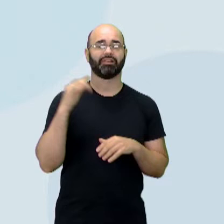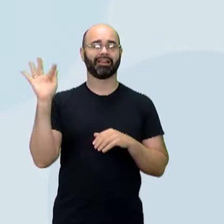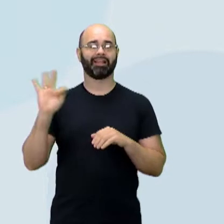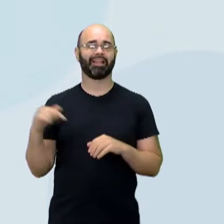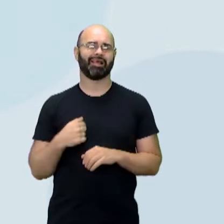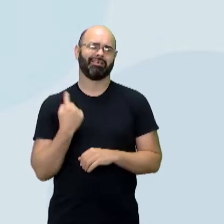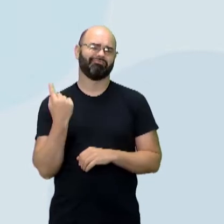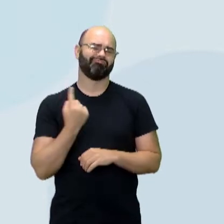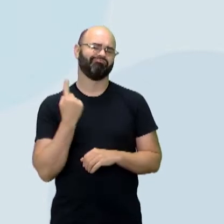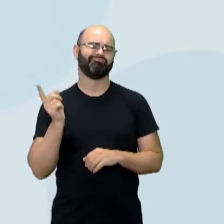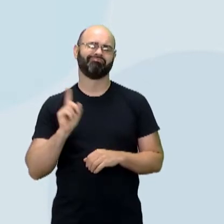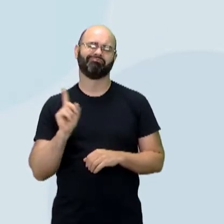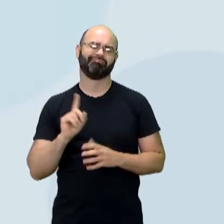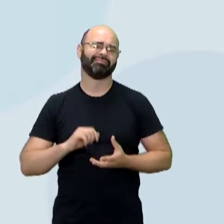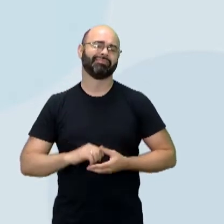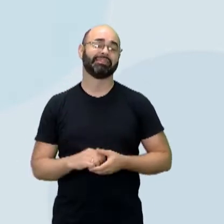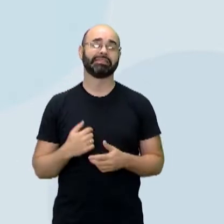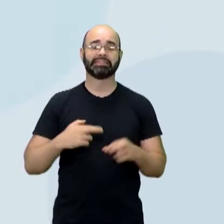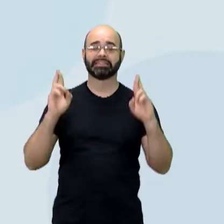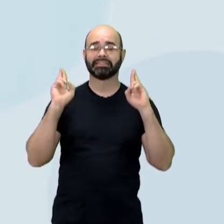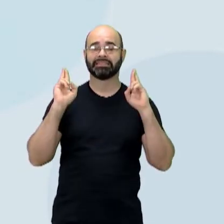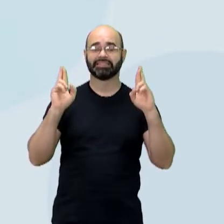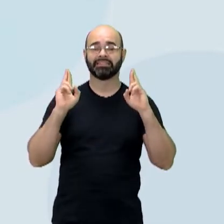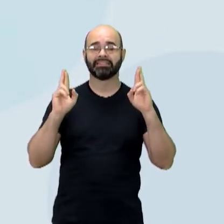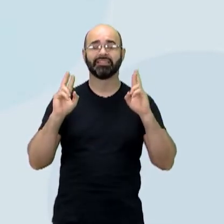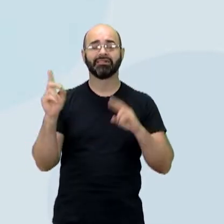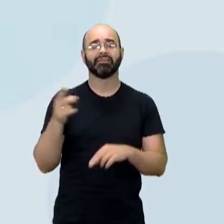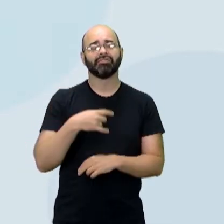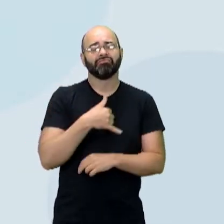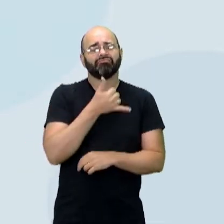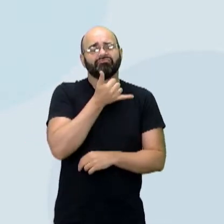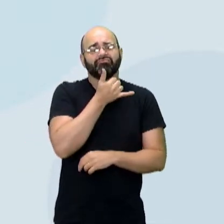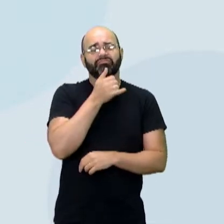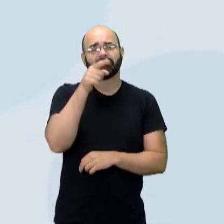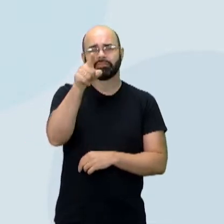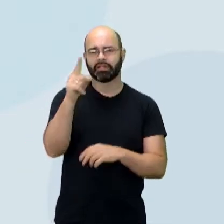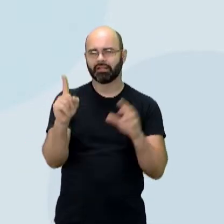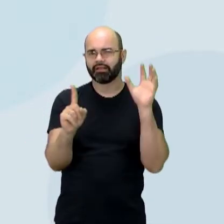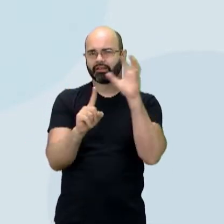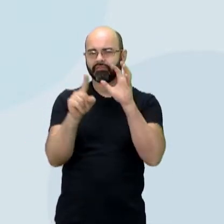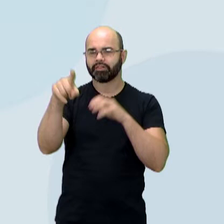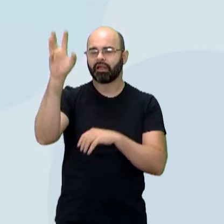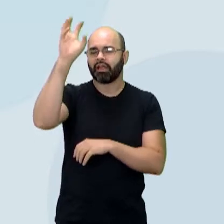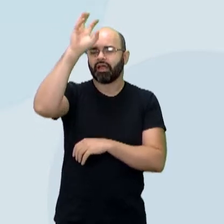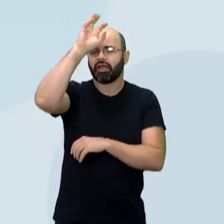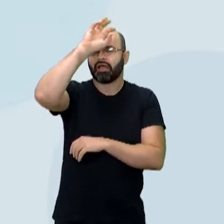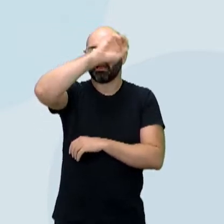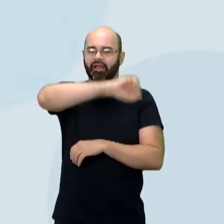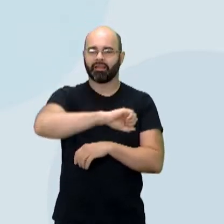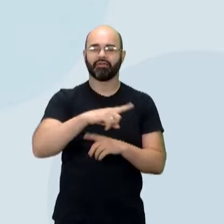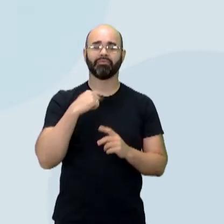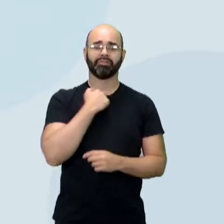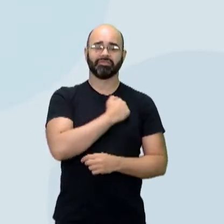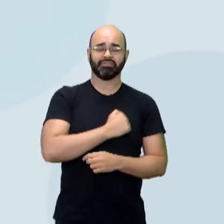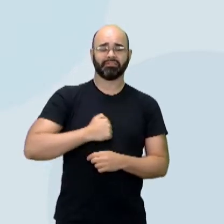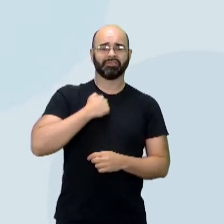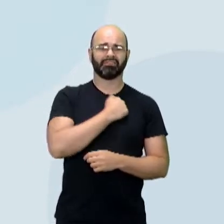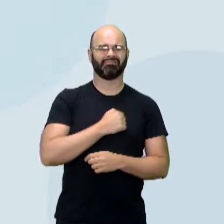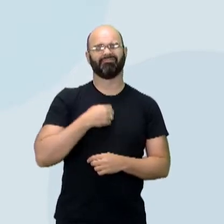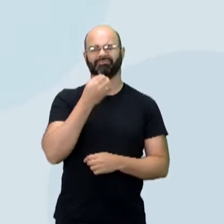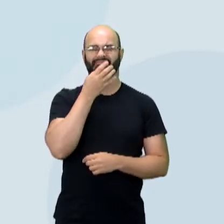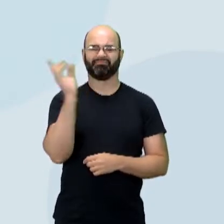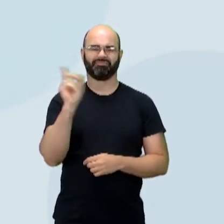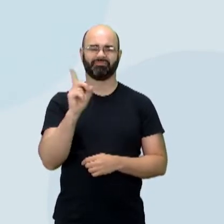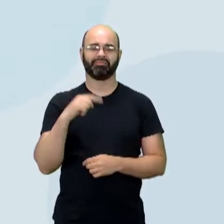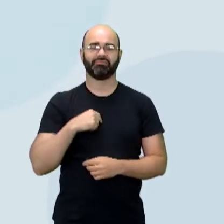feliz sozinho. Tomara que a tristeza te convença, que a saudade não compensa e